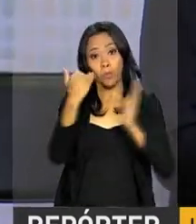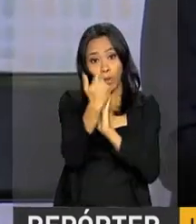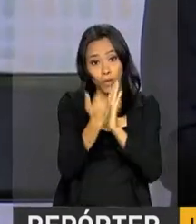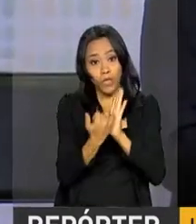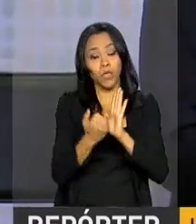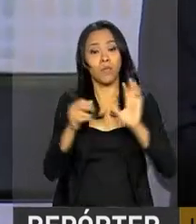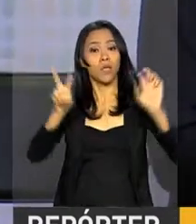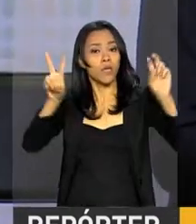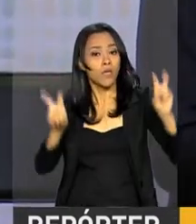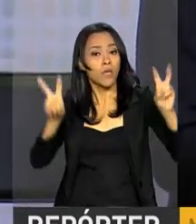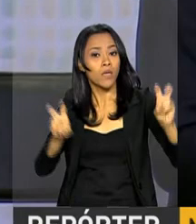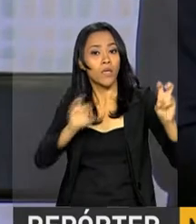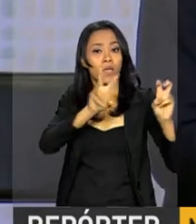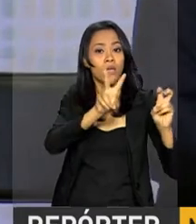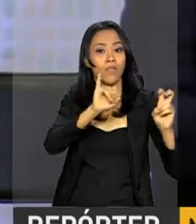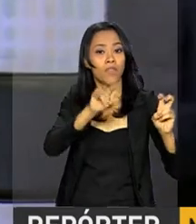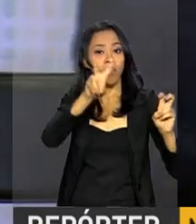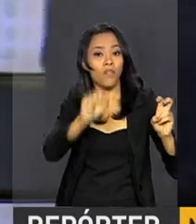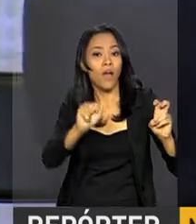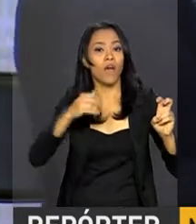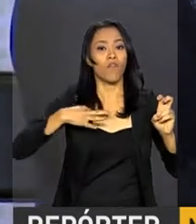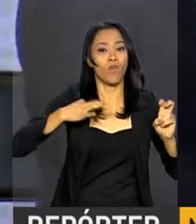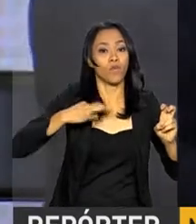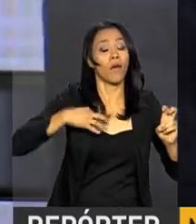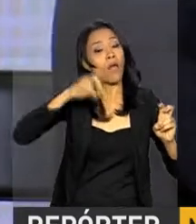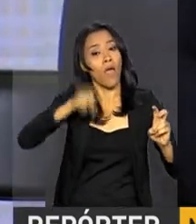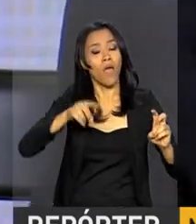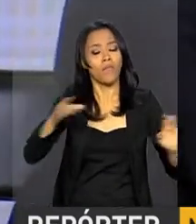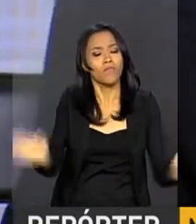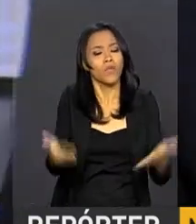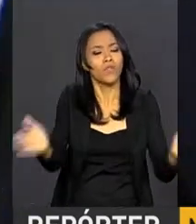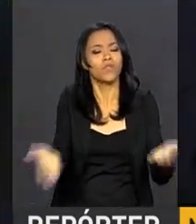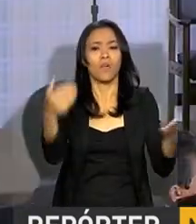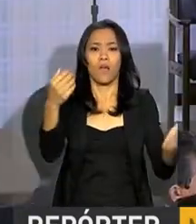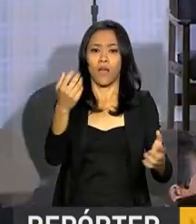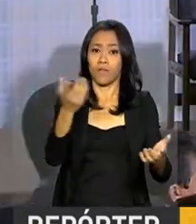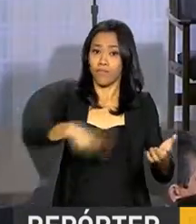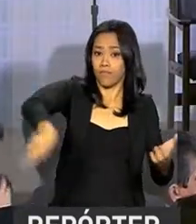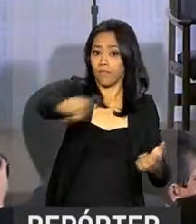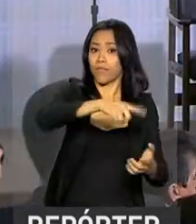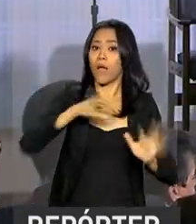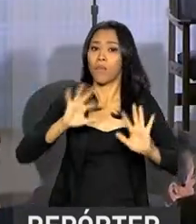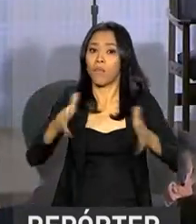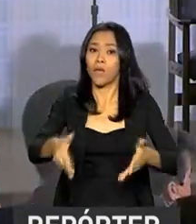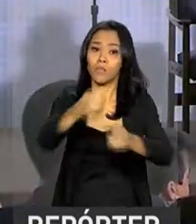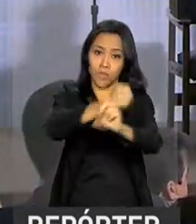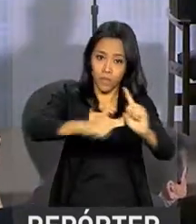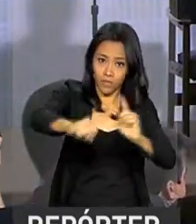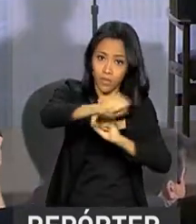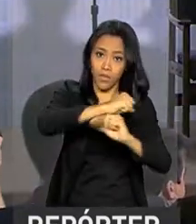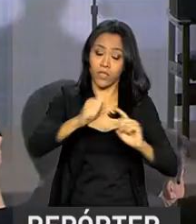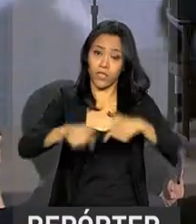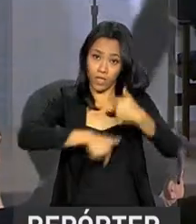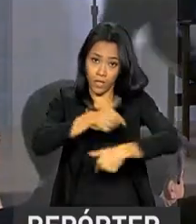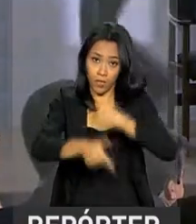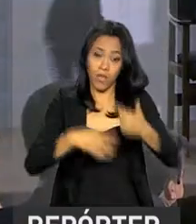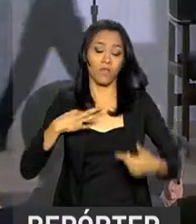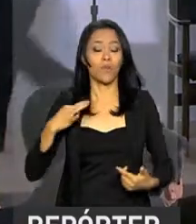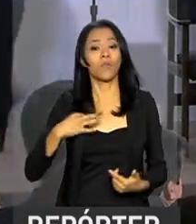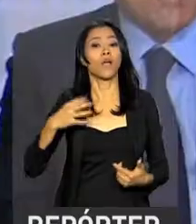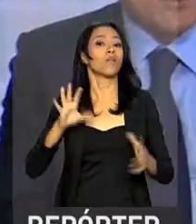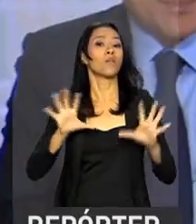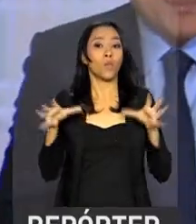o objetivo de incentivar a participação da população em ações voluntárias. O Conselho Gestor é formado